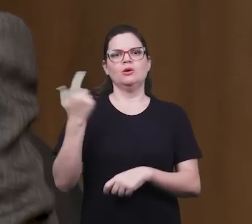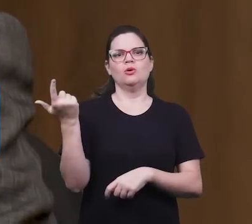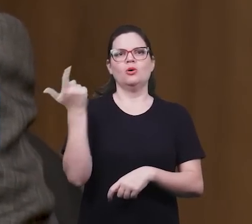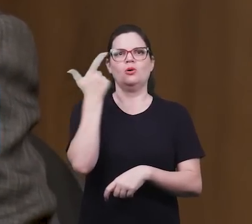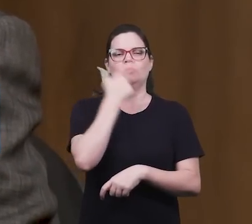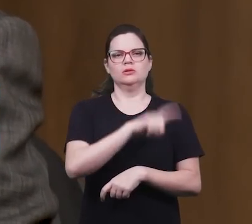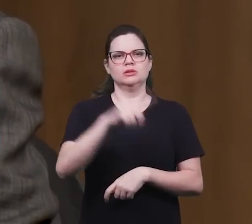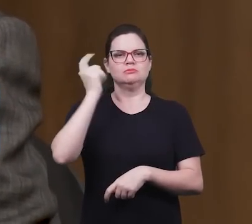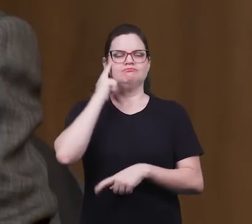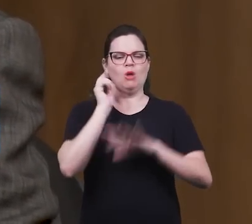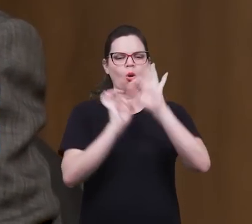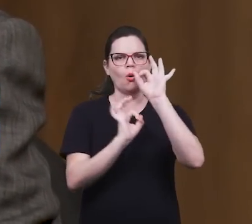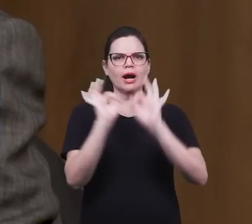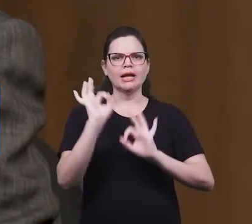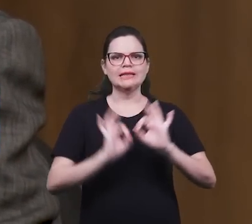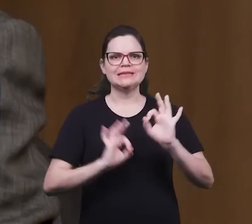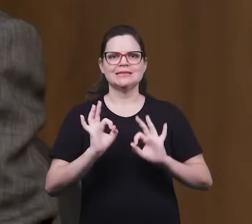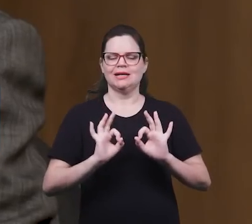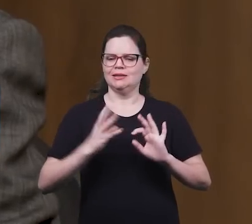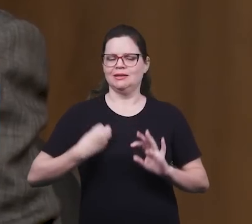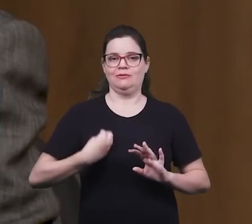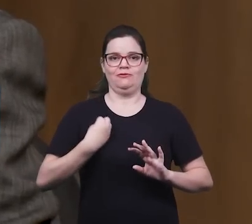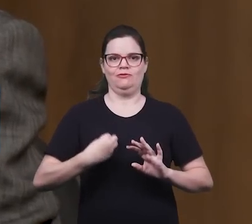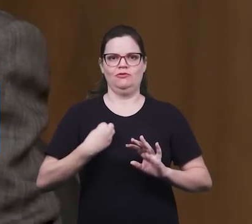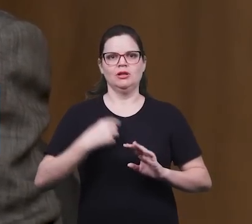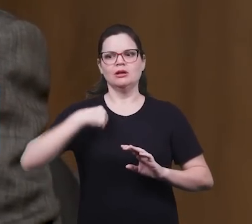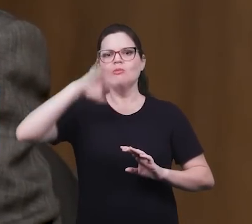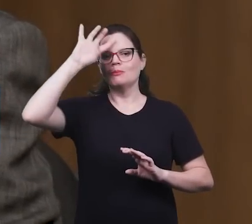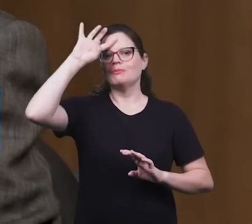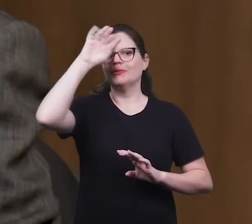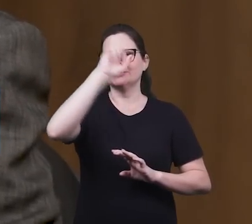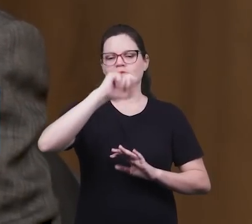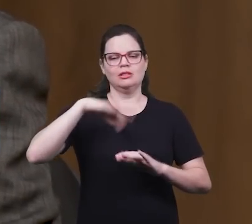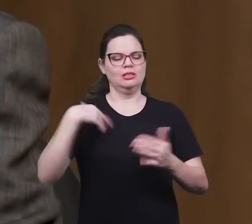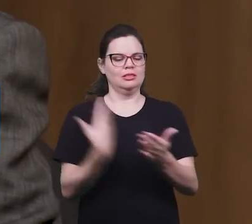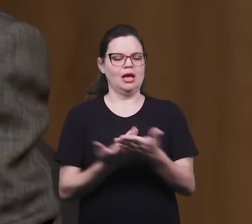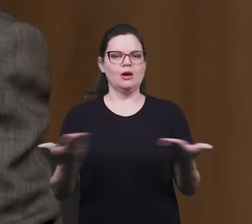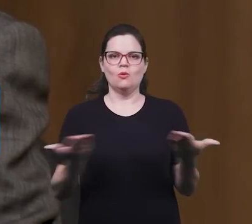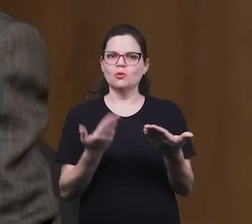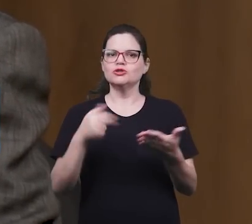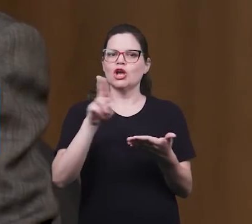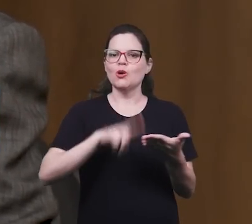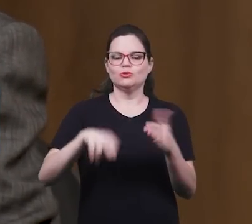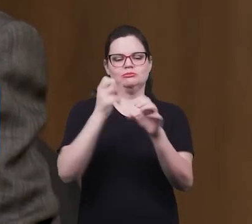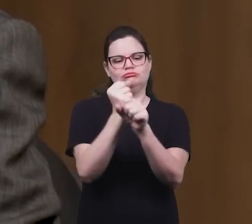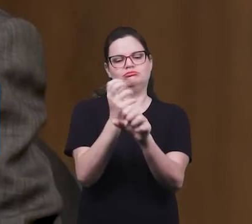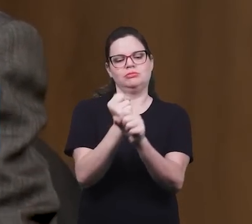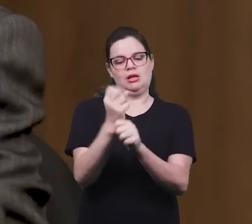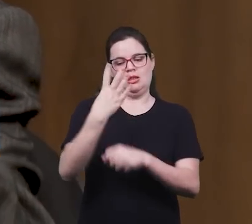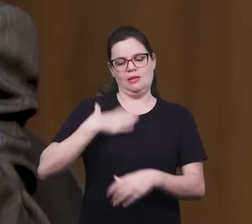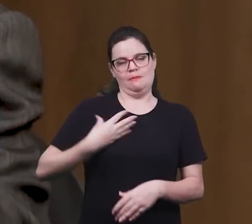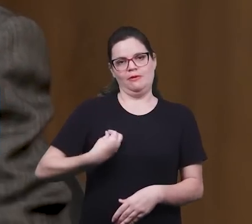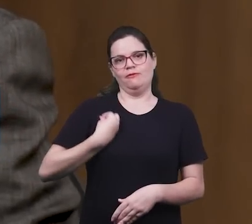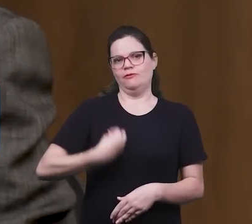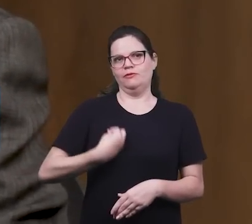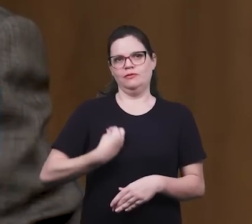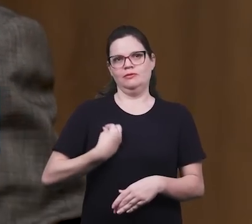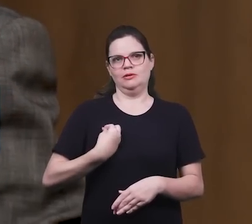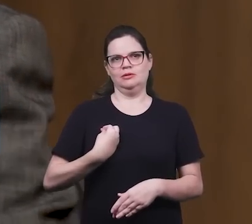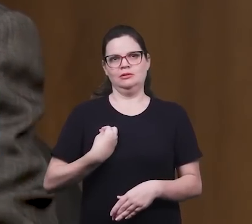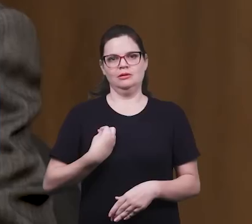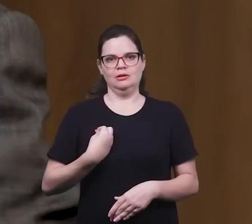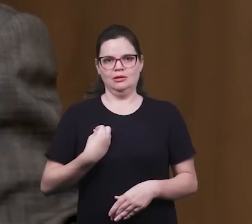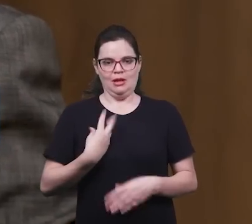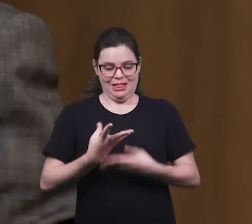extremamente metódica, organizada na vida, e até hoje eu uso esse sistema na minha vida. Eu sou praticamente, no